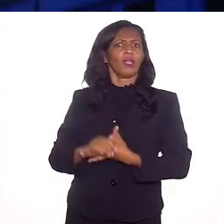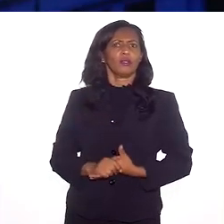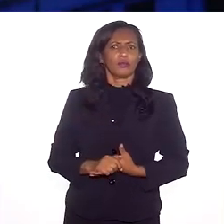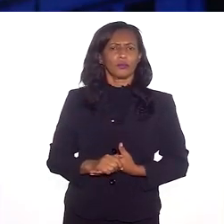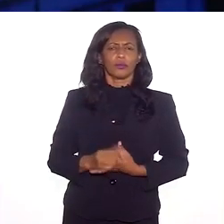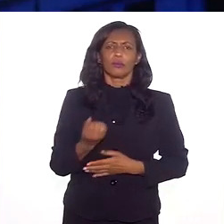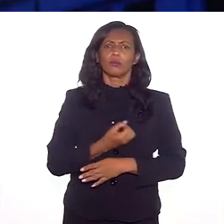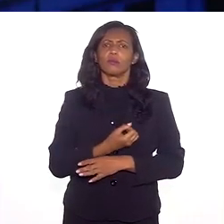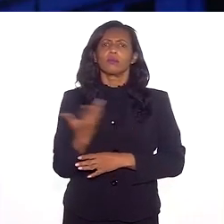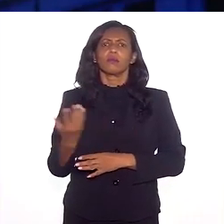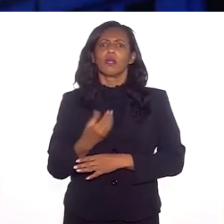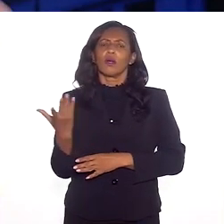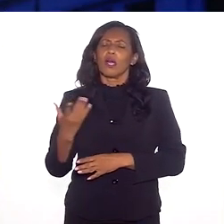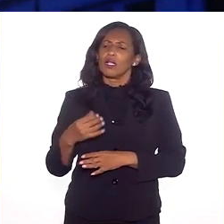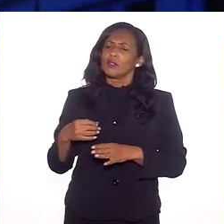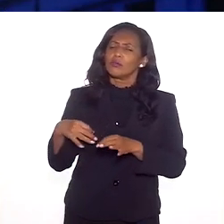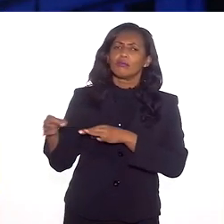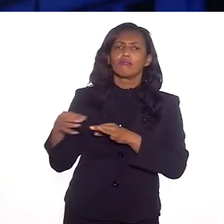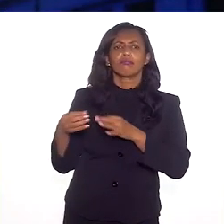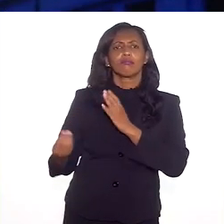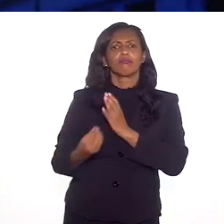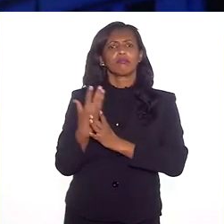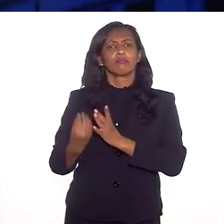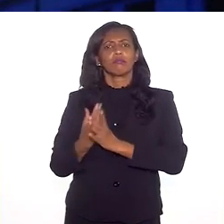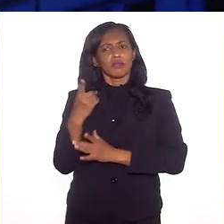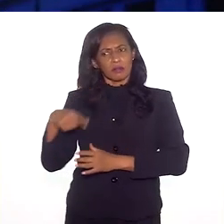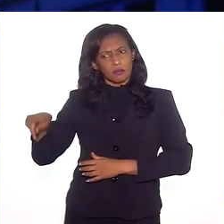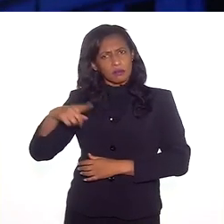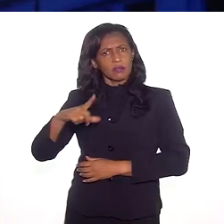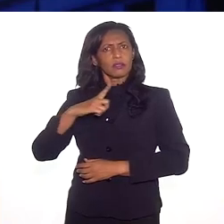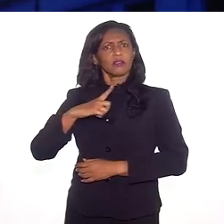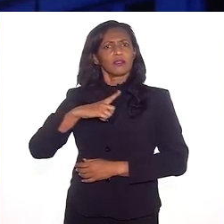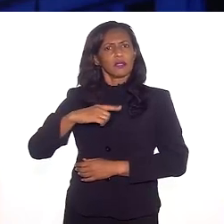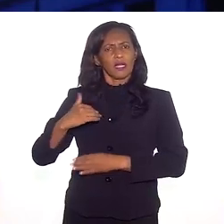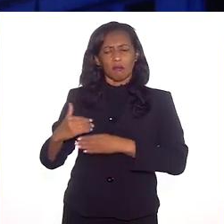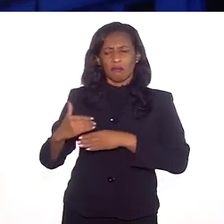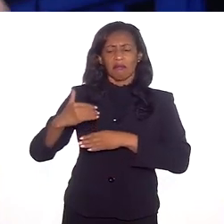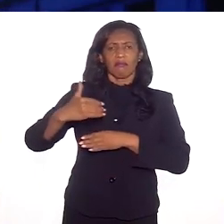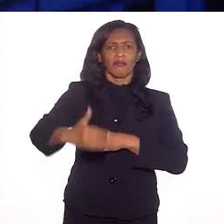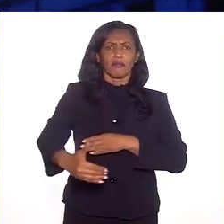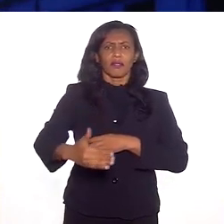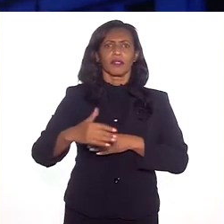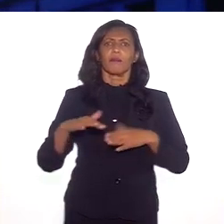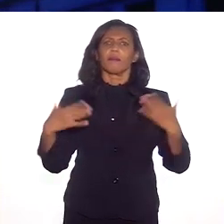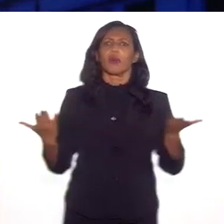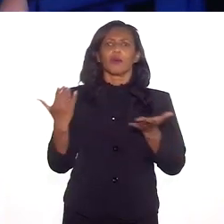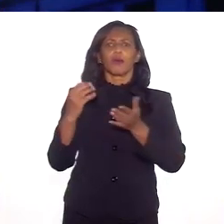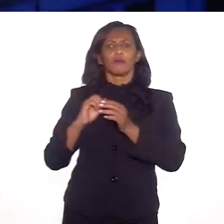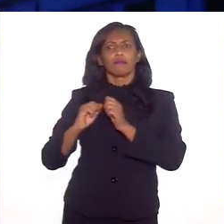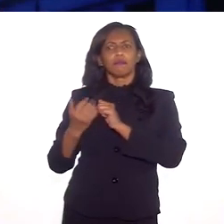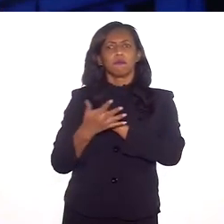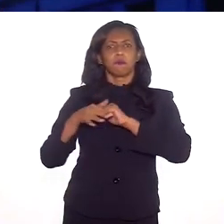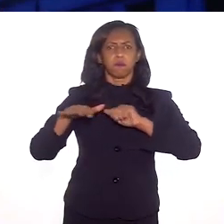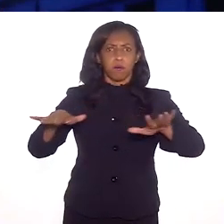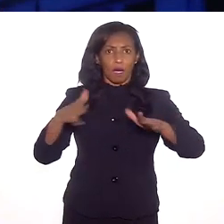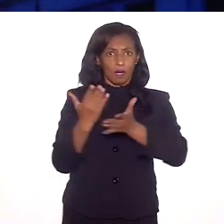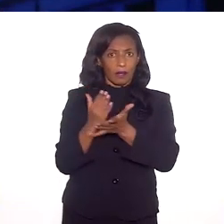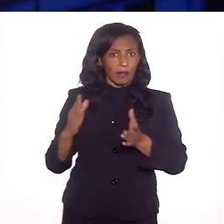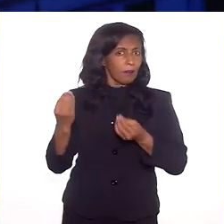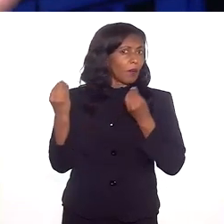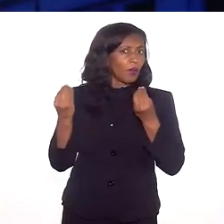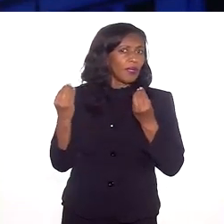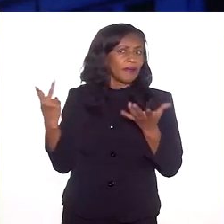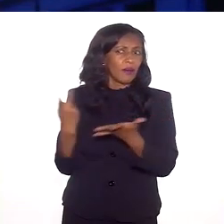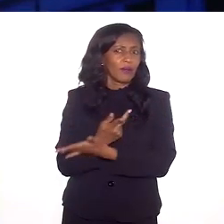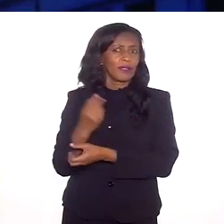são, que planos aí vocês têm para daqui para frente, para quando essa pandemia acabar? O que